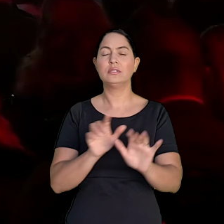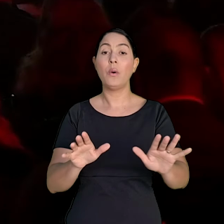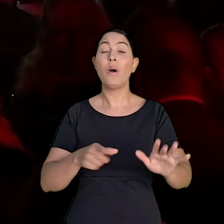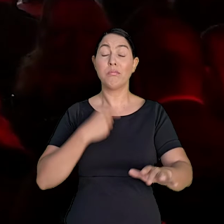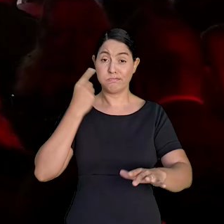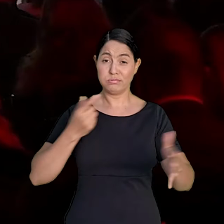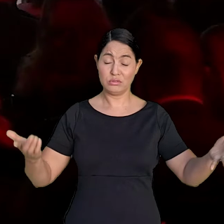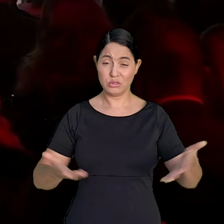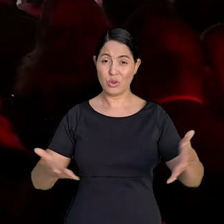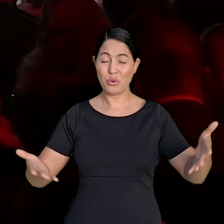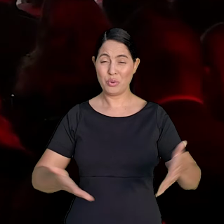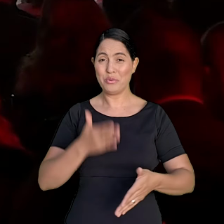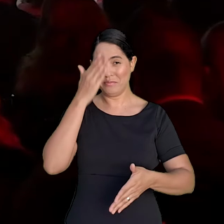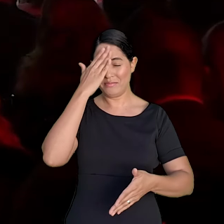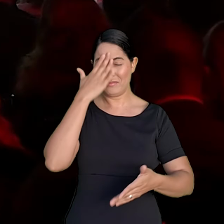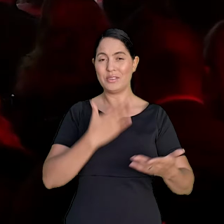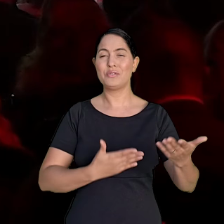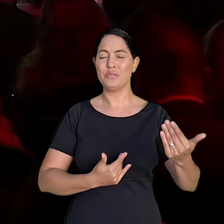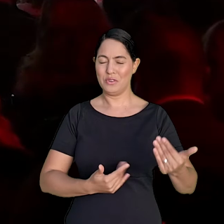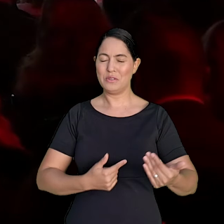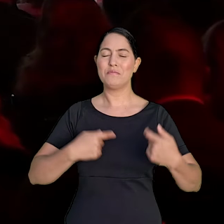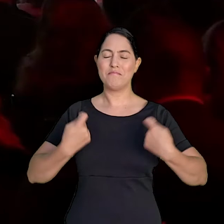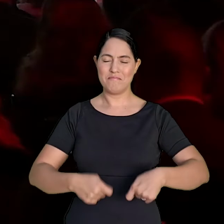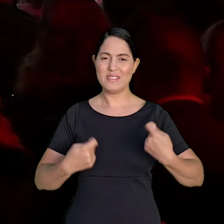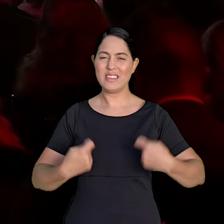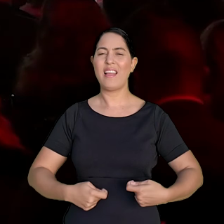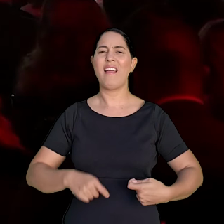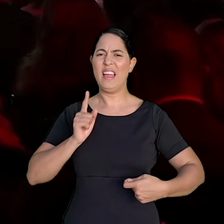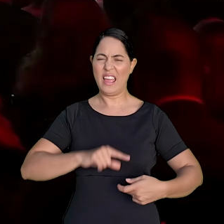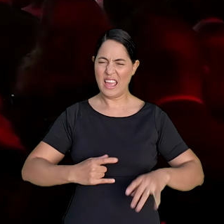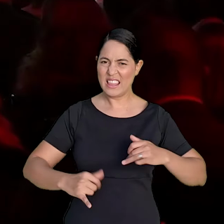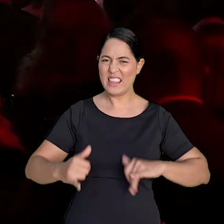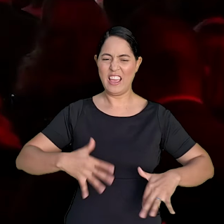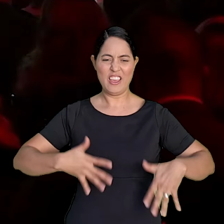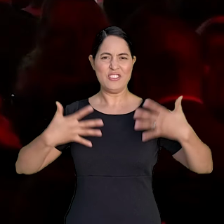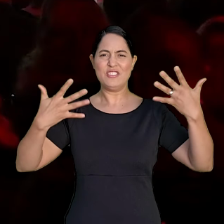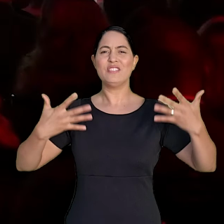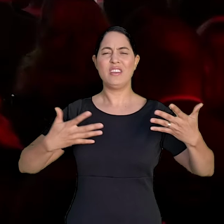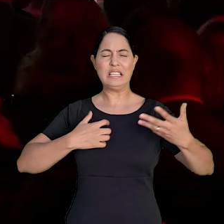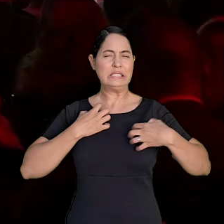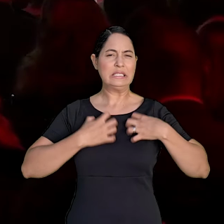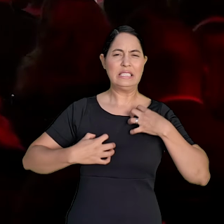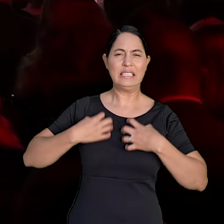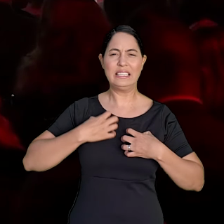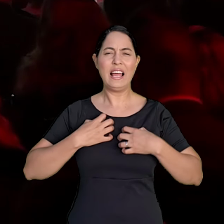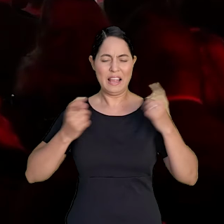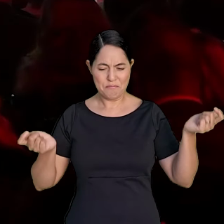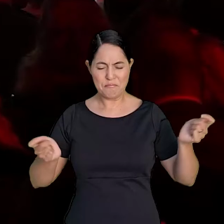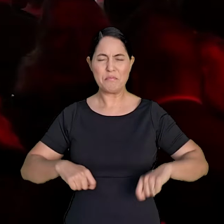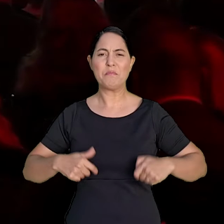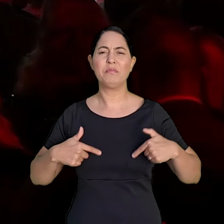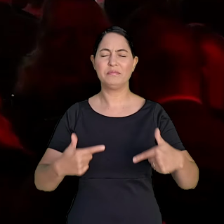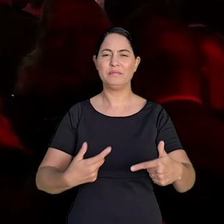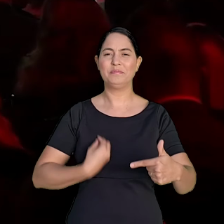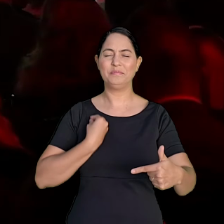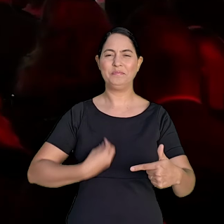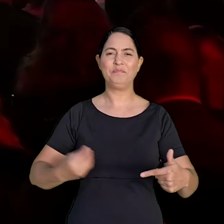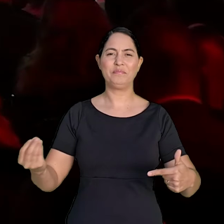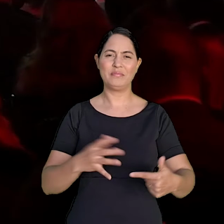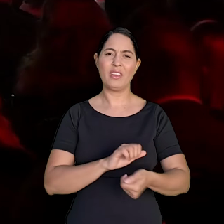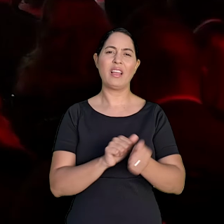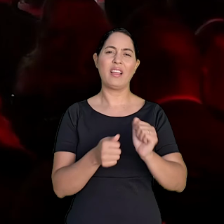advocacia brasileira precisa da juventude, de energia, de inquietação, de capacidade de adaptação às novas realidades